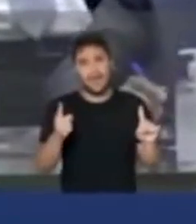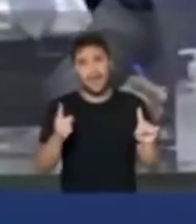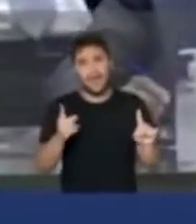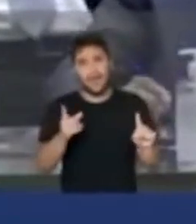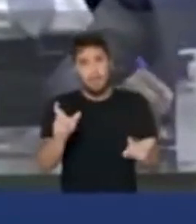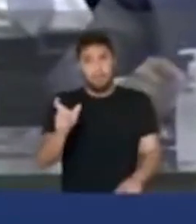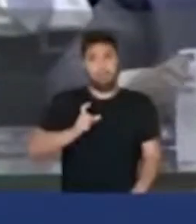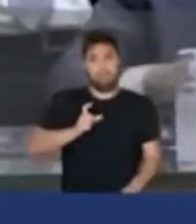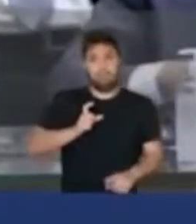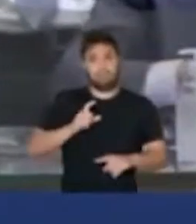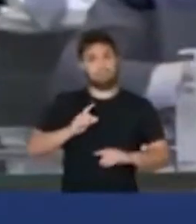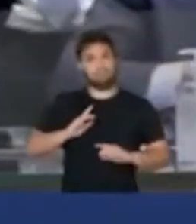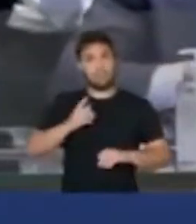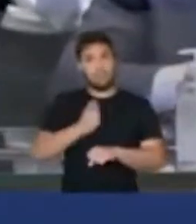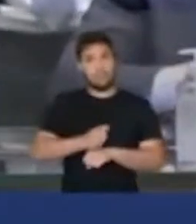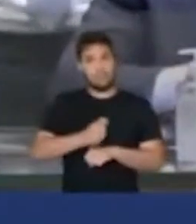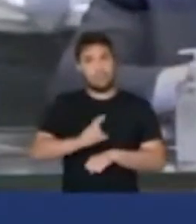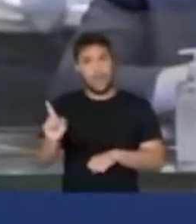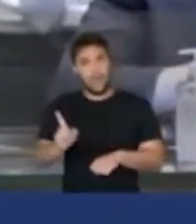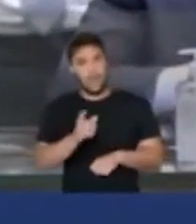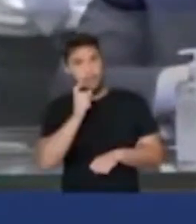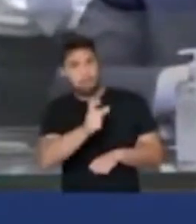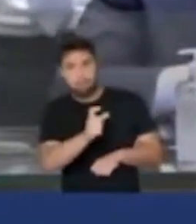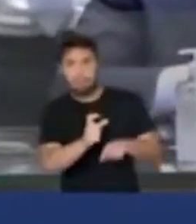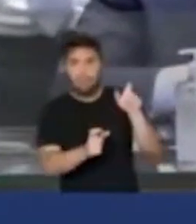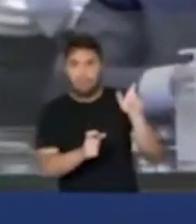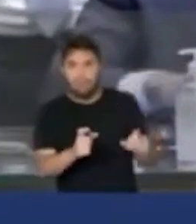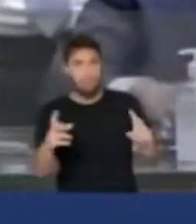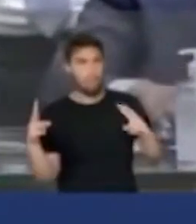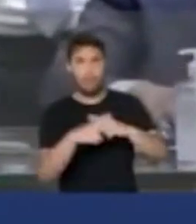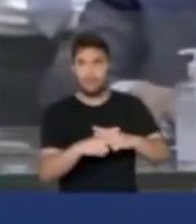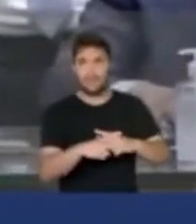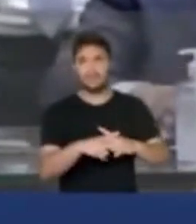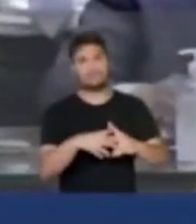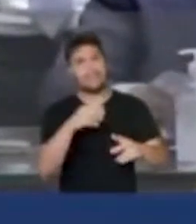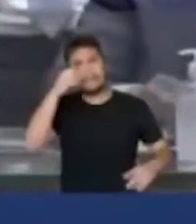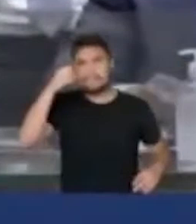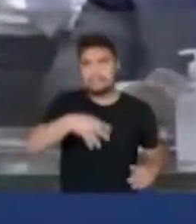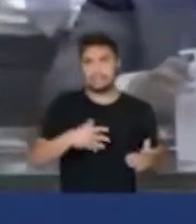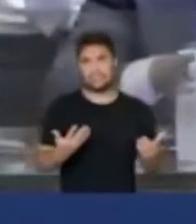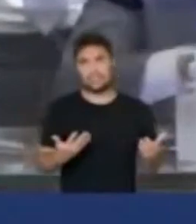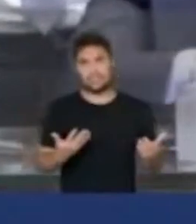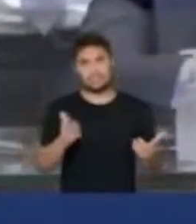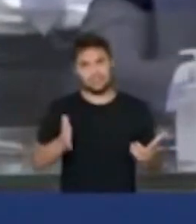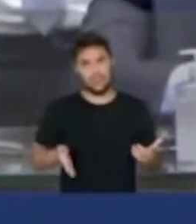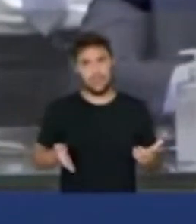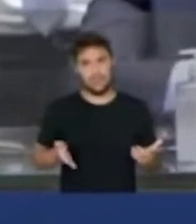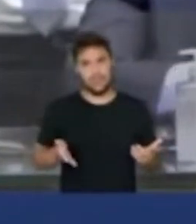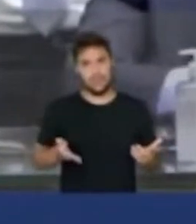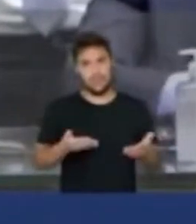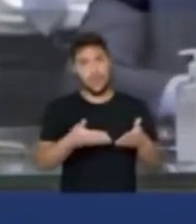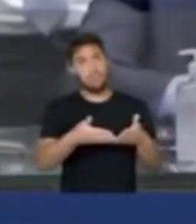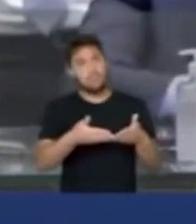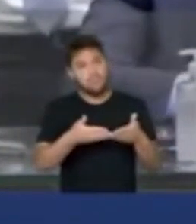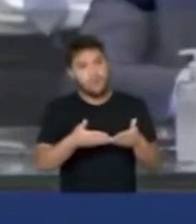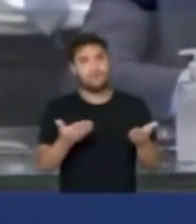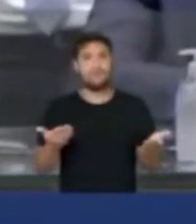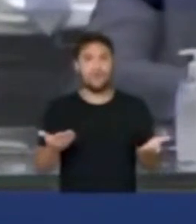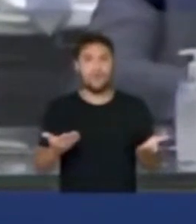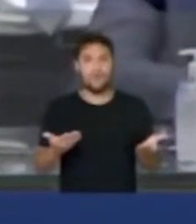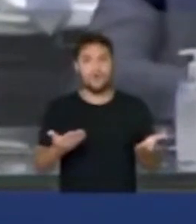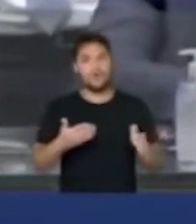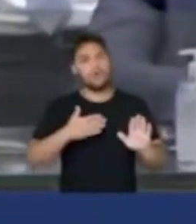calão, que só falta o senhor chamar qualquer deputado para briga nesse plenário. O senhor está exagerando há muito tempo. Então, o senhor tem o que é justo, mantenha